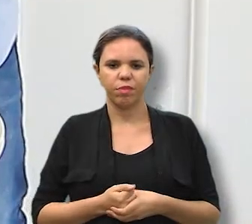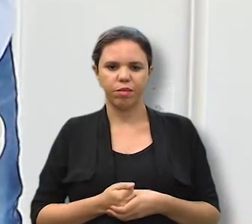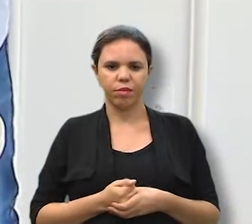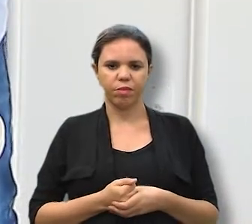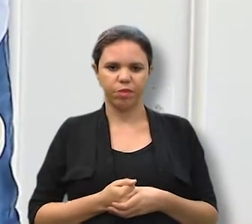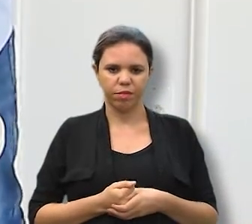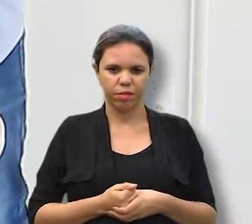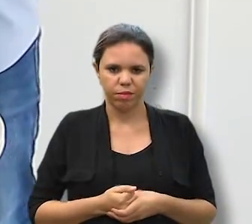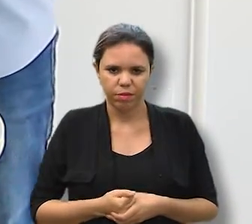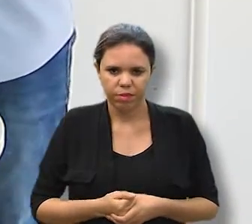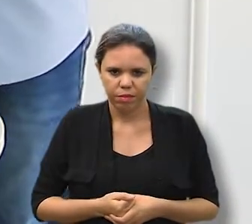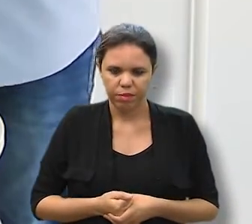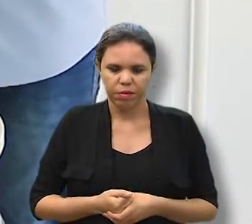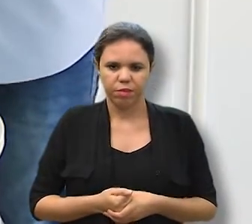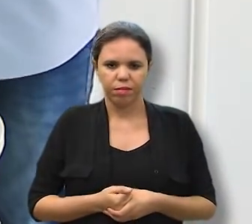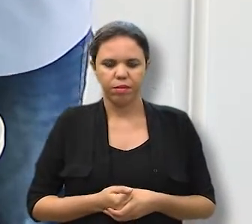Então,